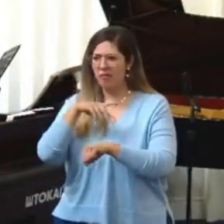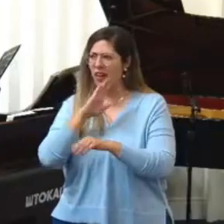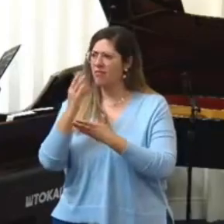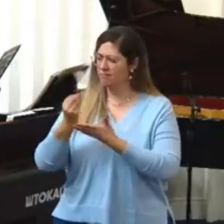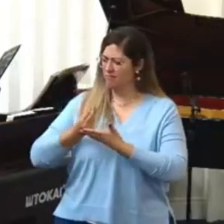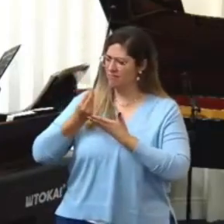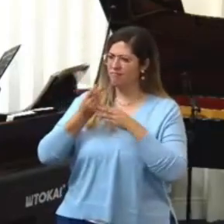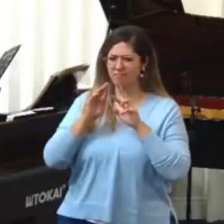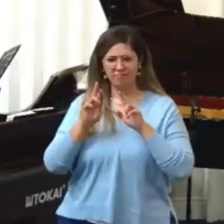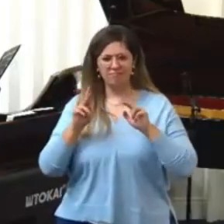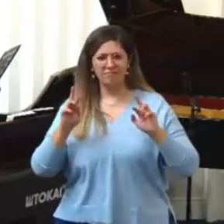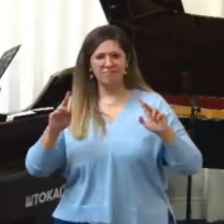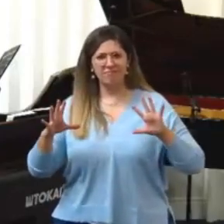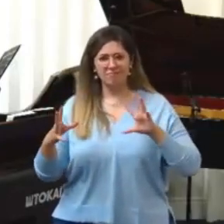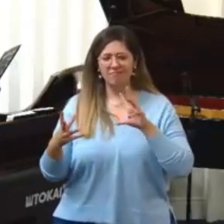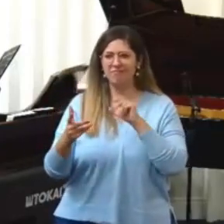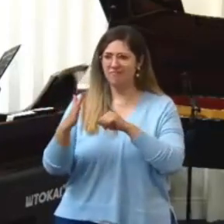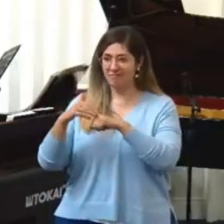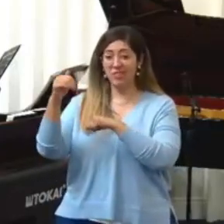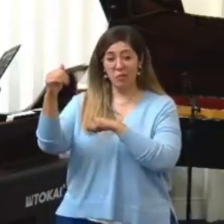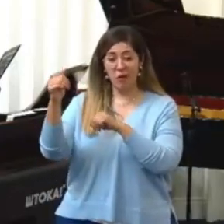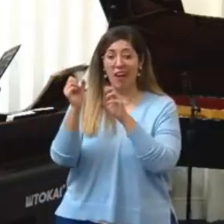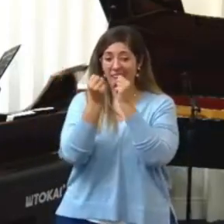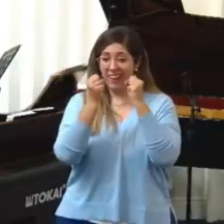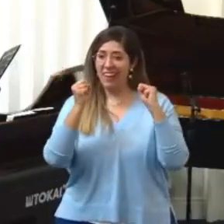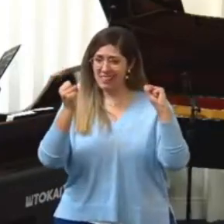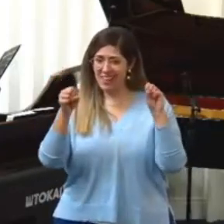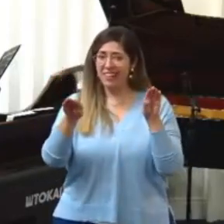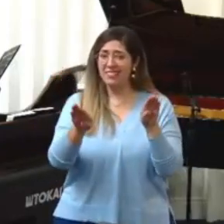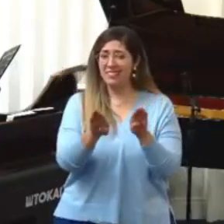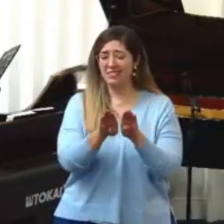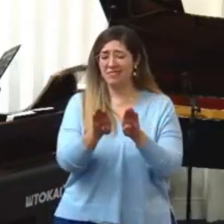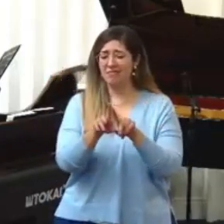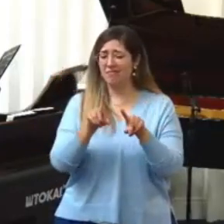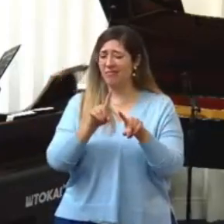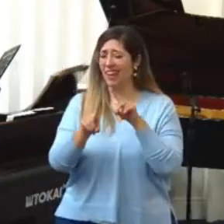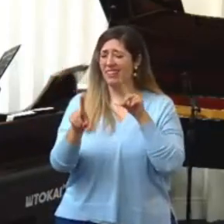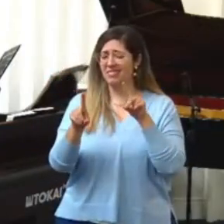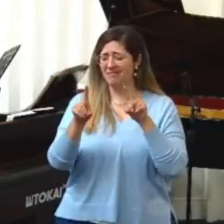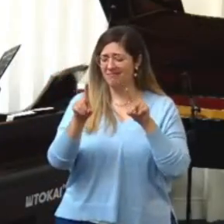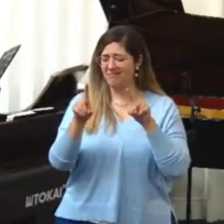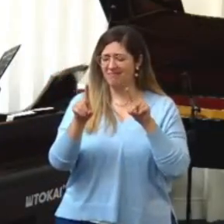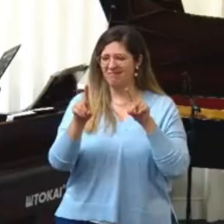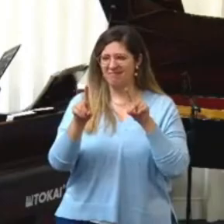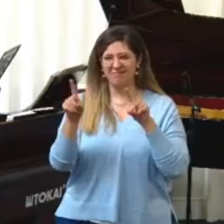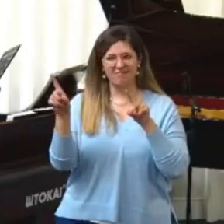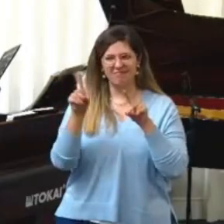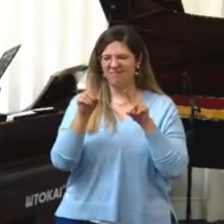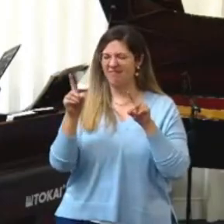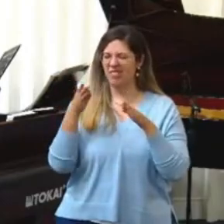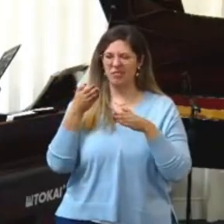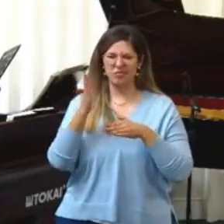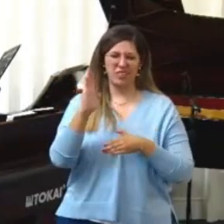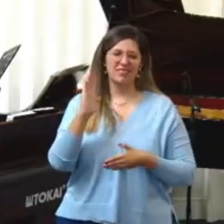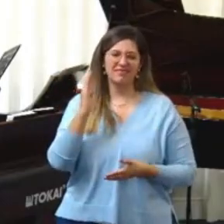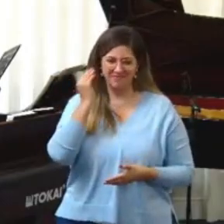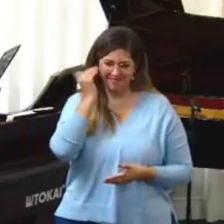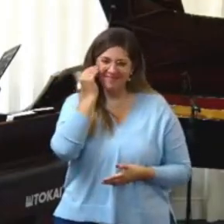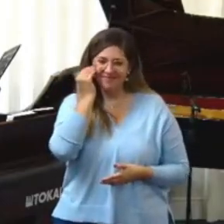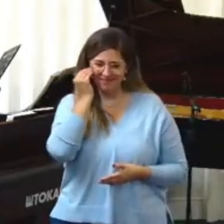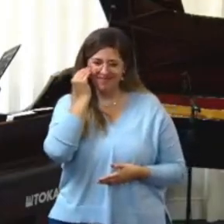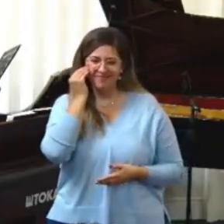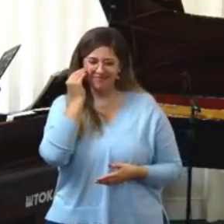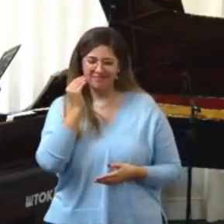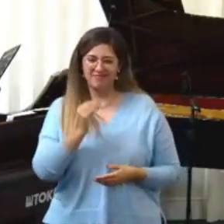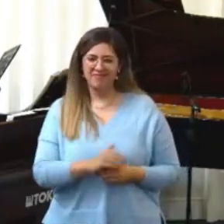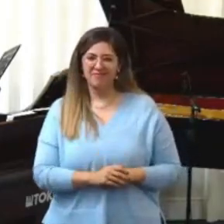vida diferente do mundo. Chamou Sansão para isso e ele não foi. E é por isso que nós estamos estudando